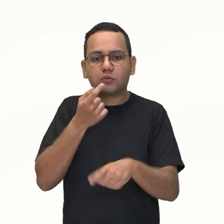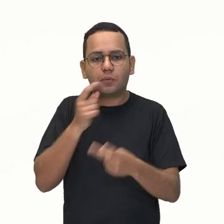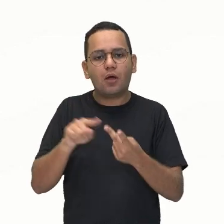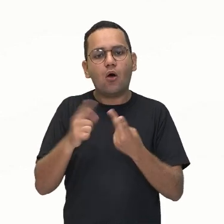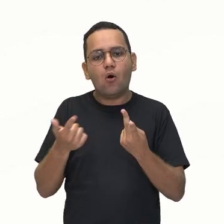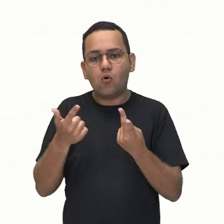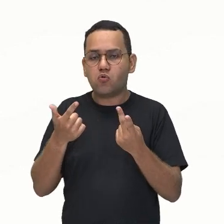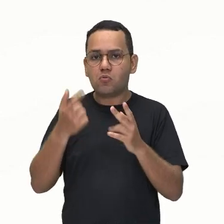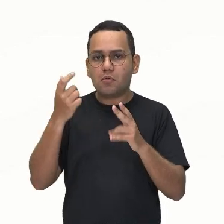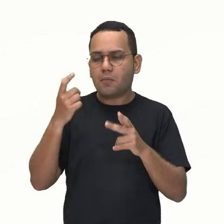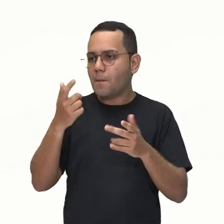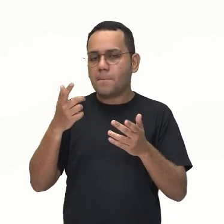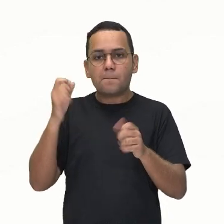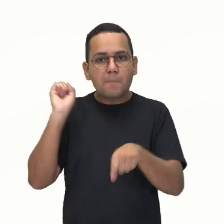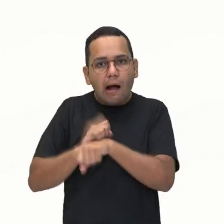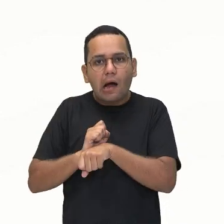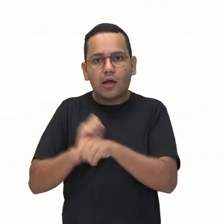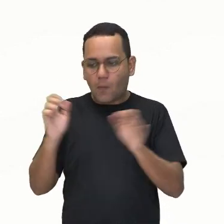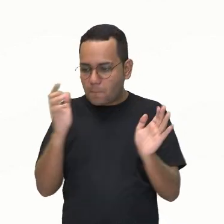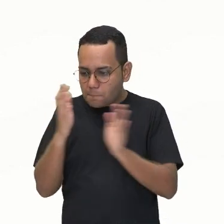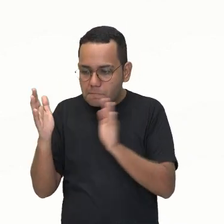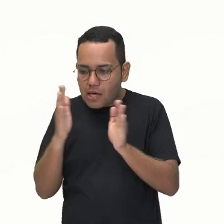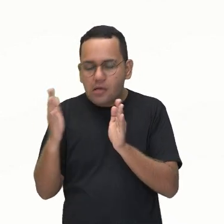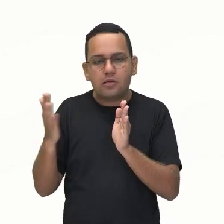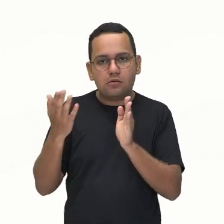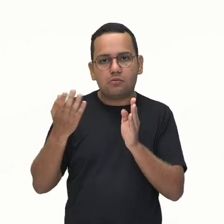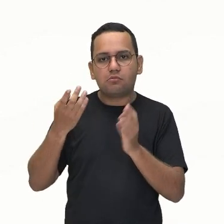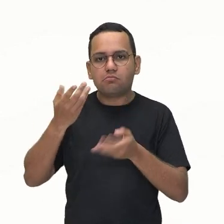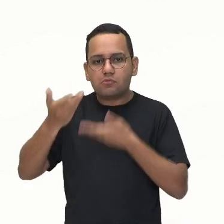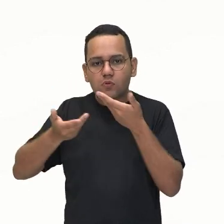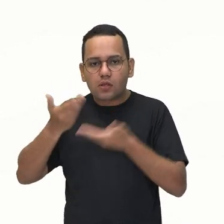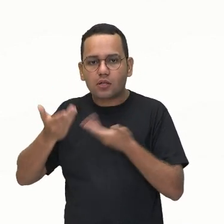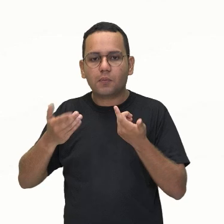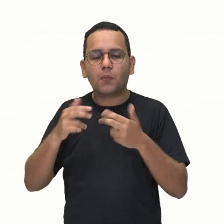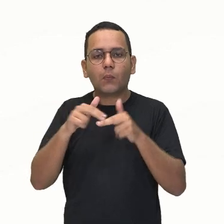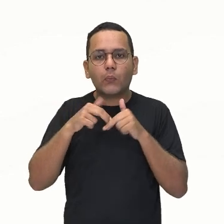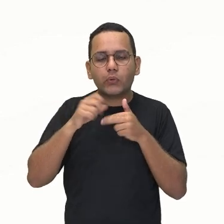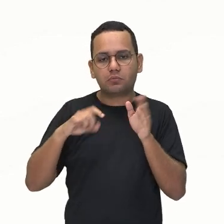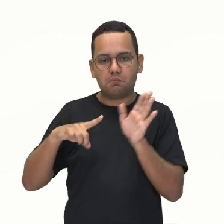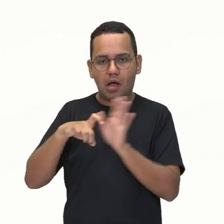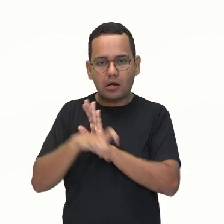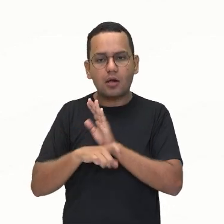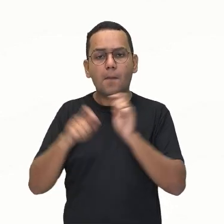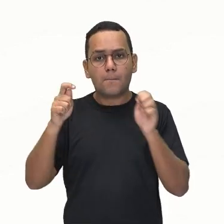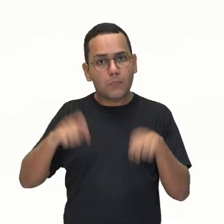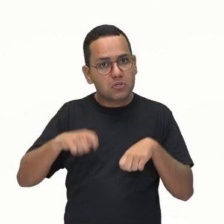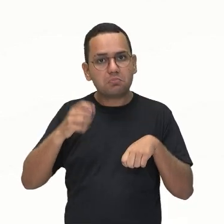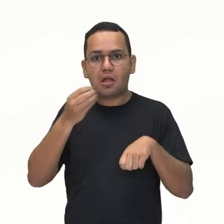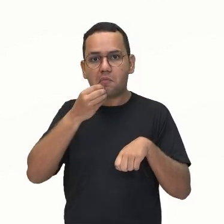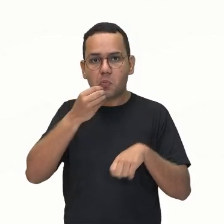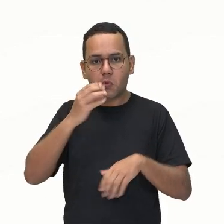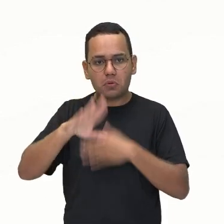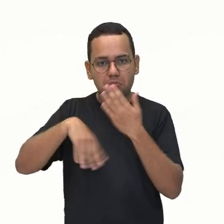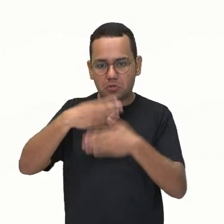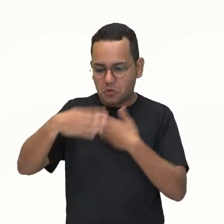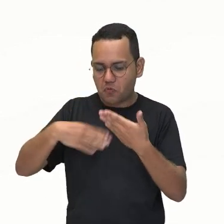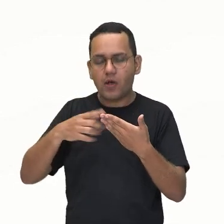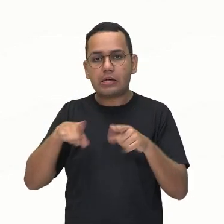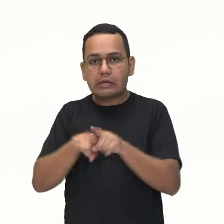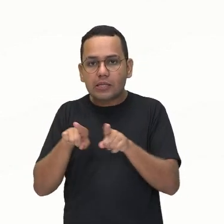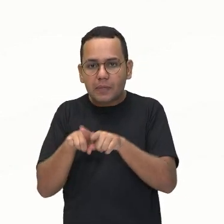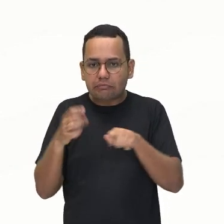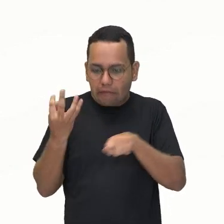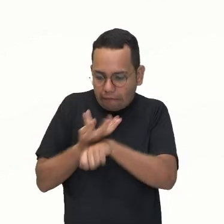do tratamento, as bactérias elas têm mais oportunidade de desenvolver resistências aos medicamentos